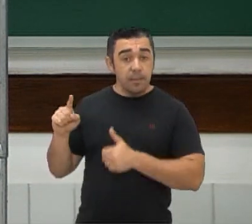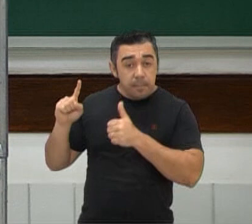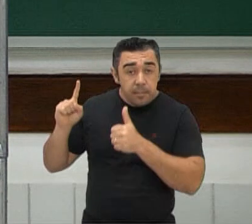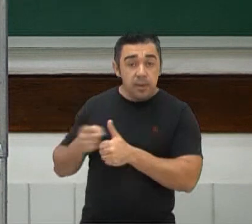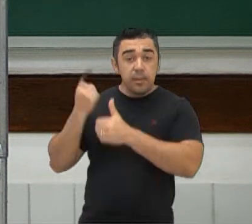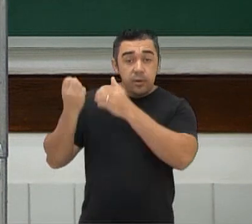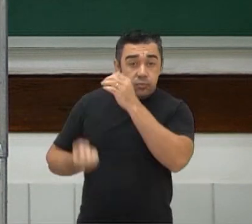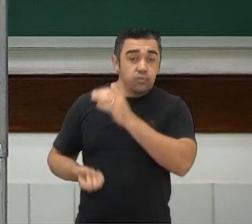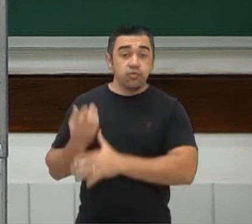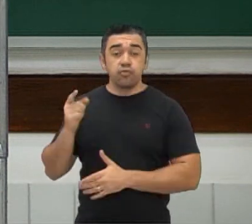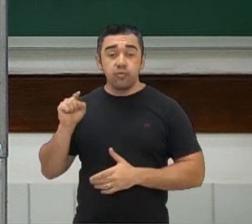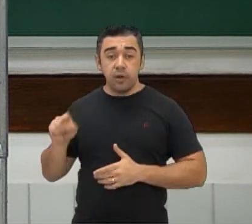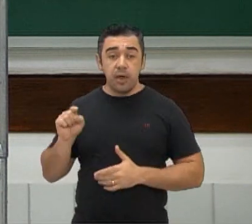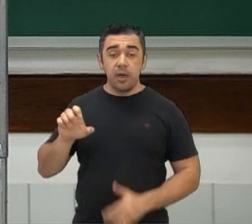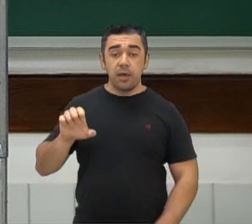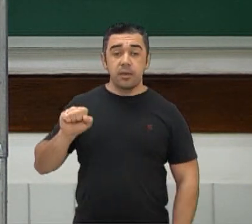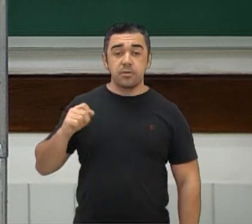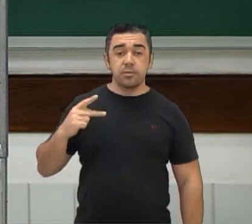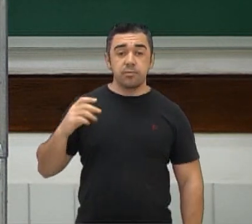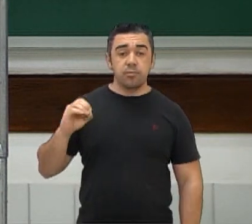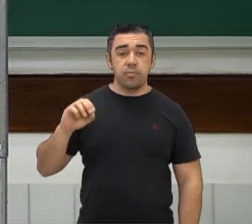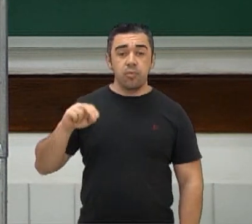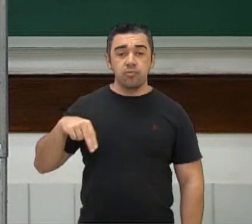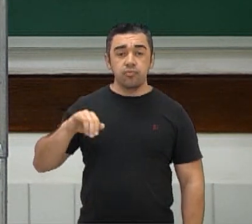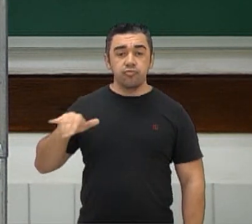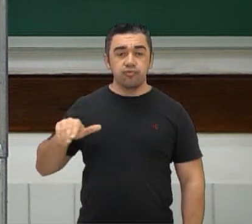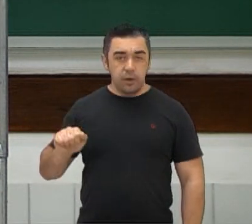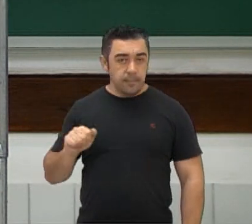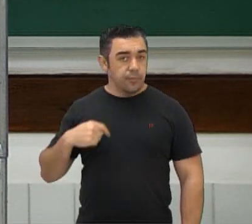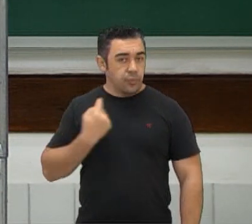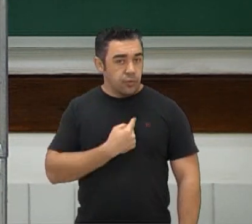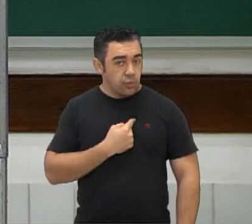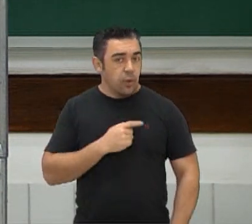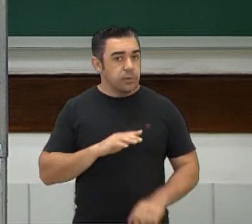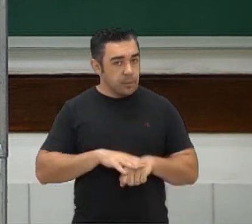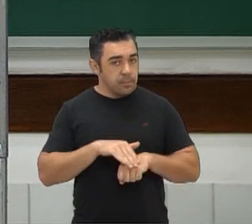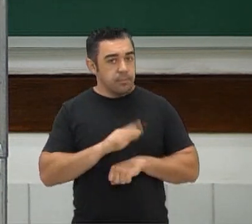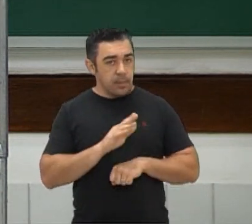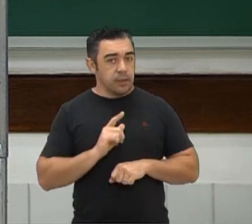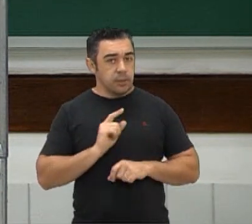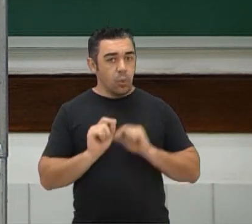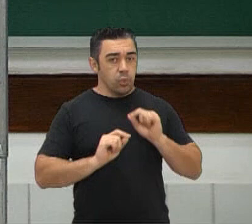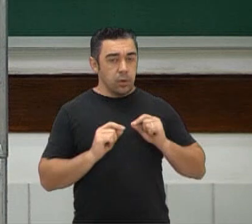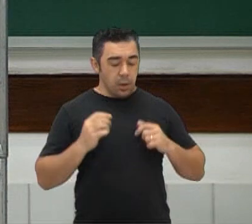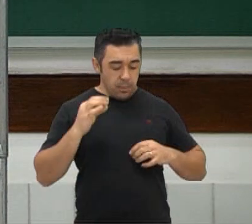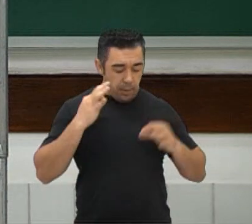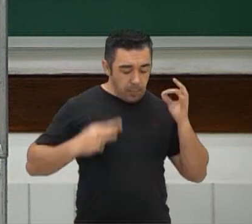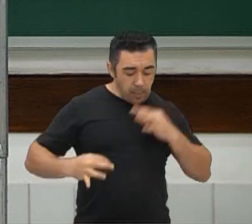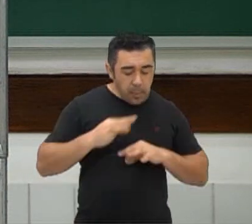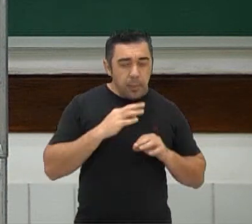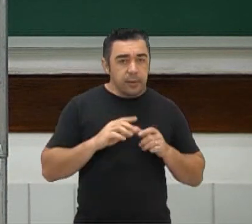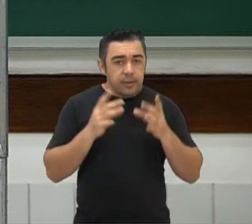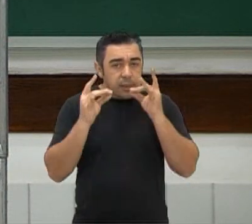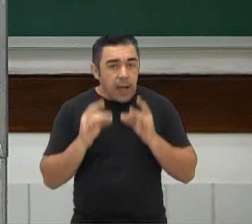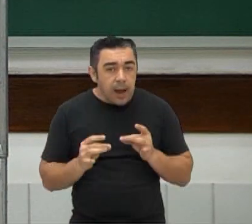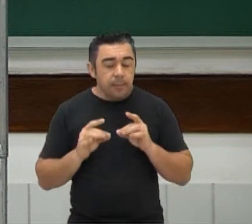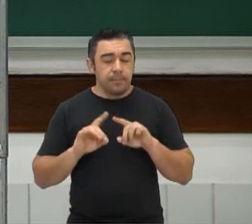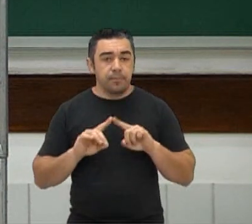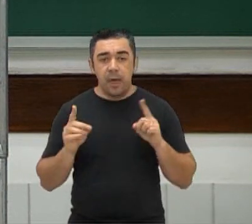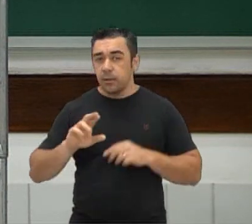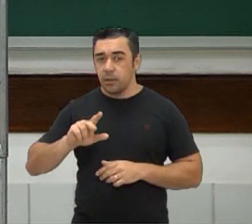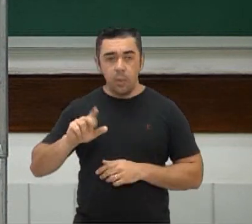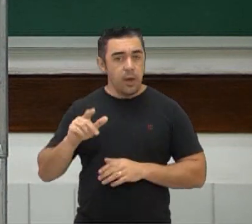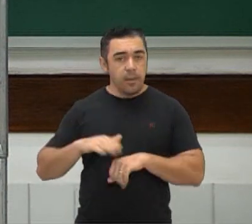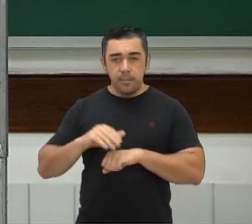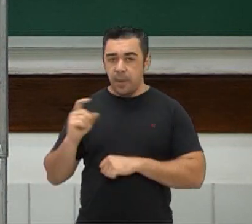evoluindo até hoje, então quem sabe elas sejam mais evoluídas. A gente é um pouco mais complexo do que alguns seres vivos, mas não quer dizer que a gente é